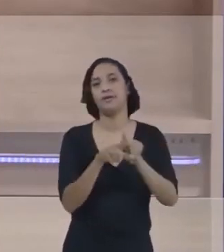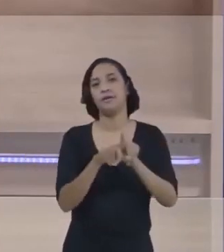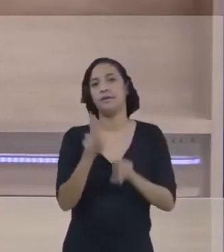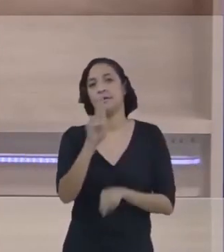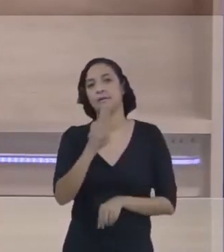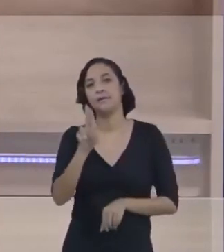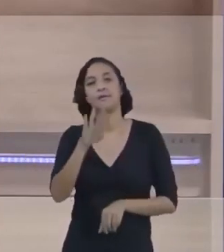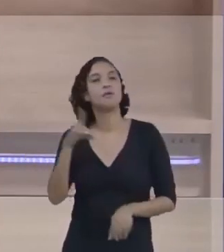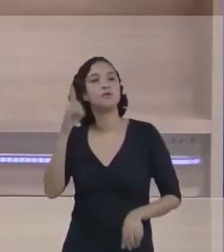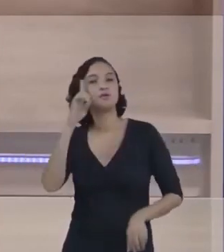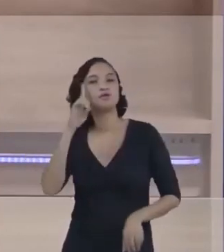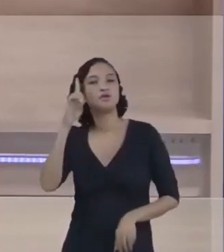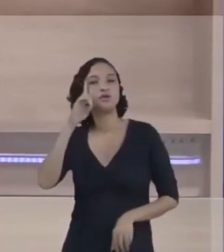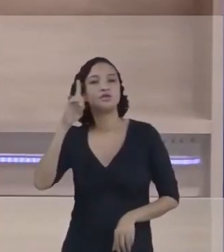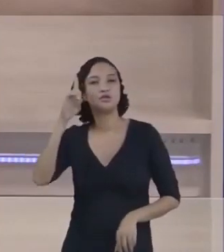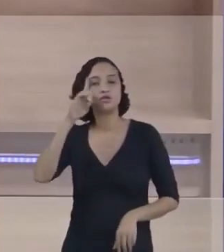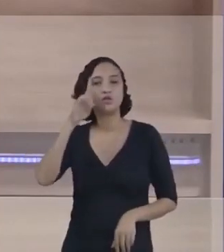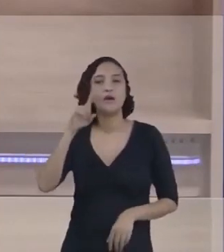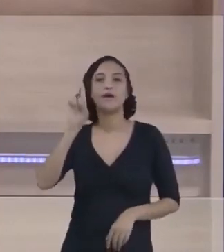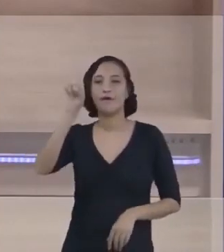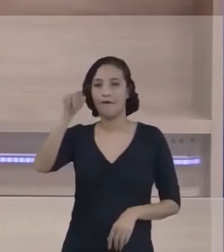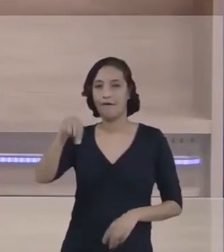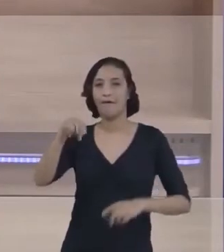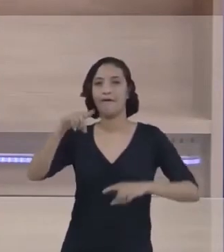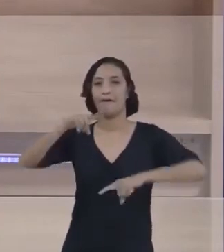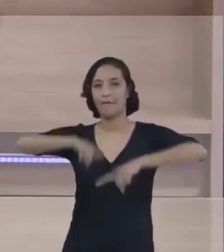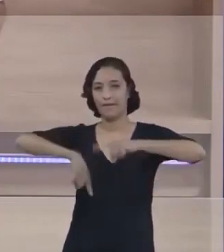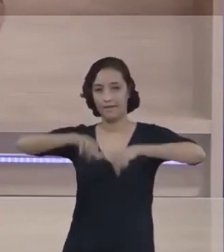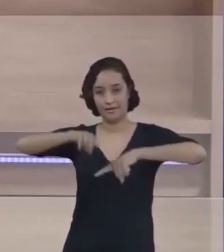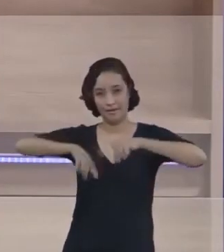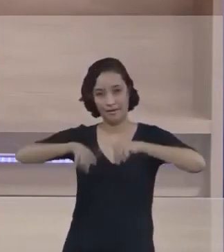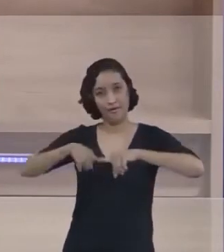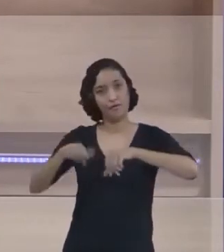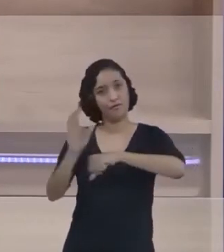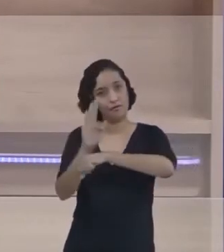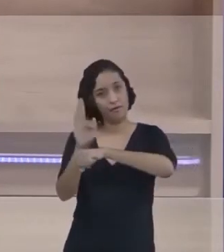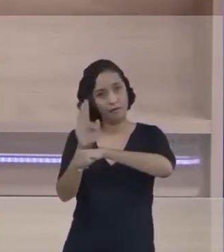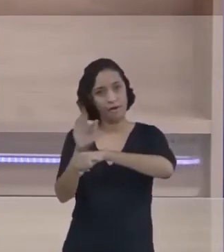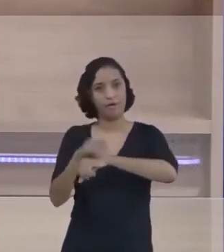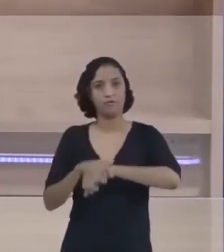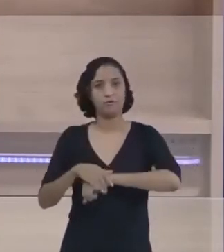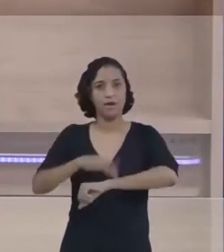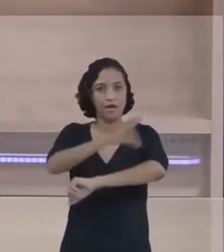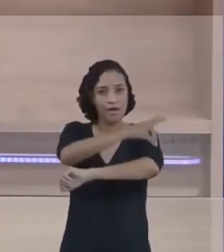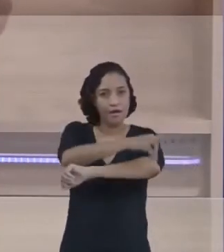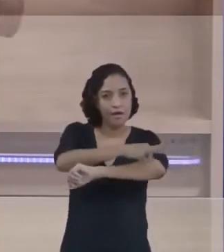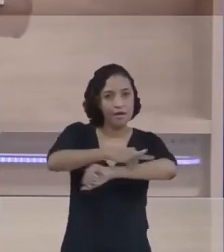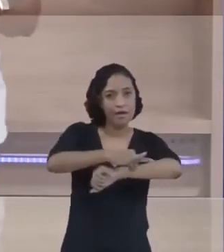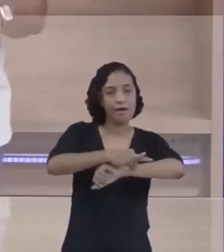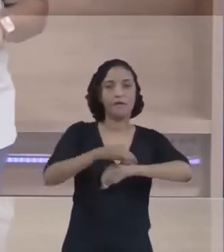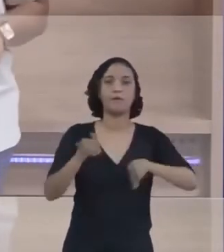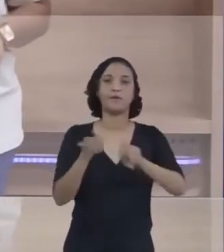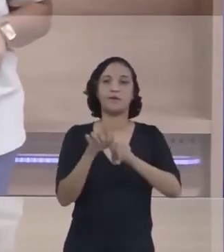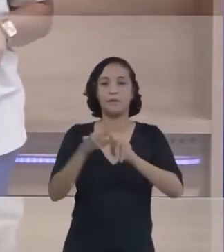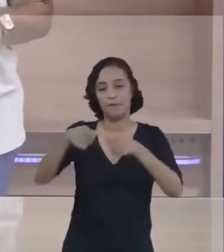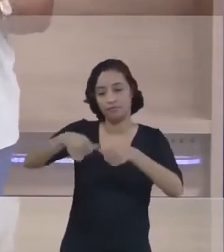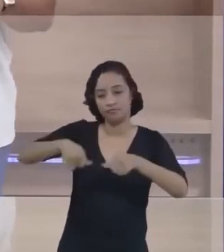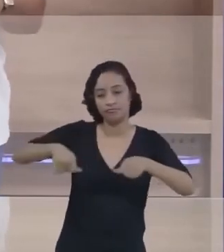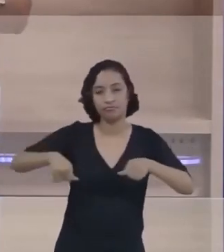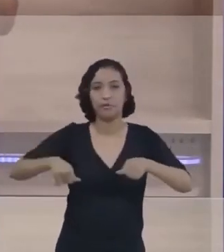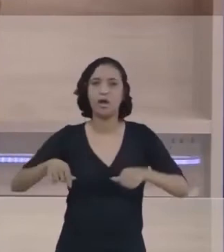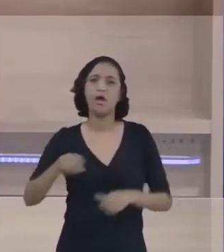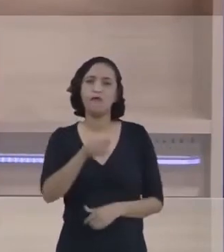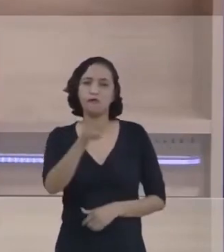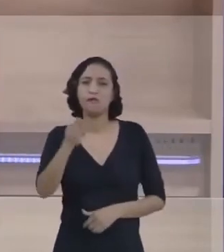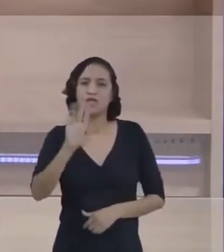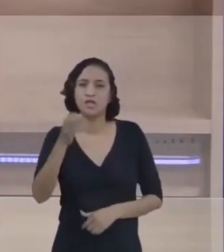Então, ela é o quê? É um instrumento convencional. Régua, trena e balança. Quem já